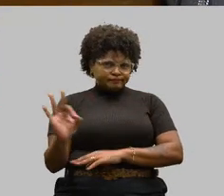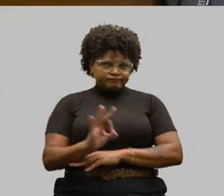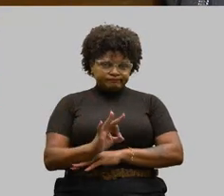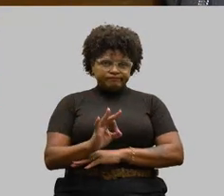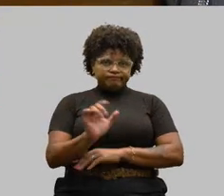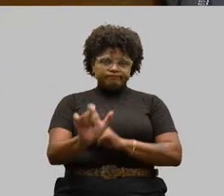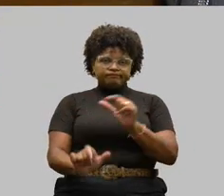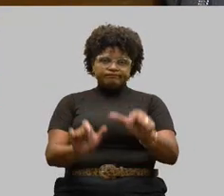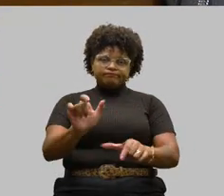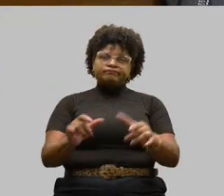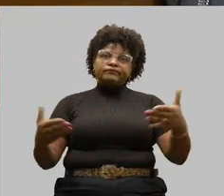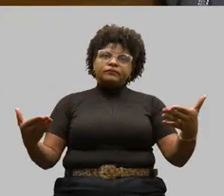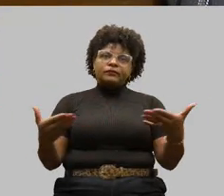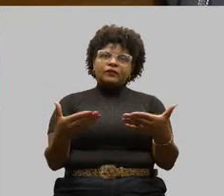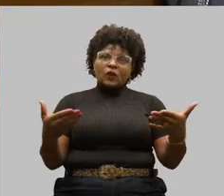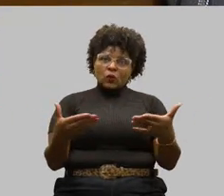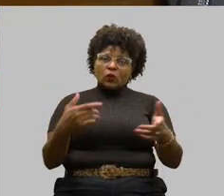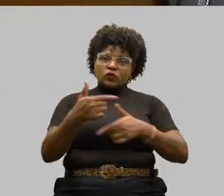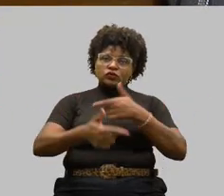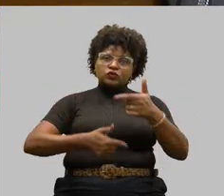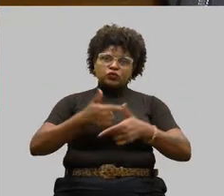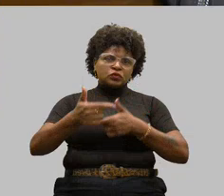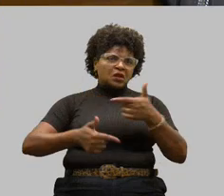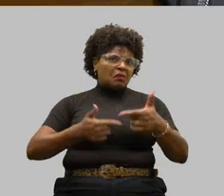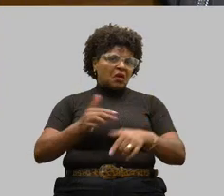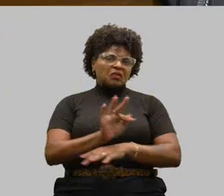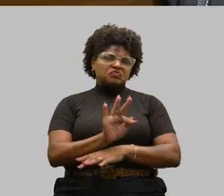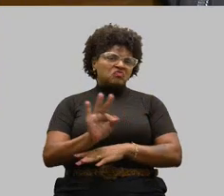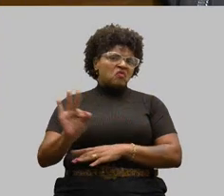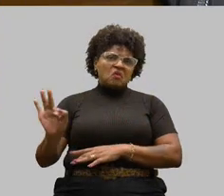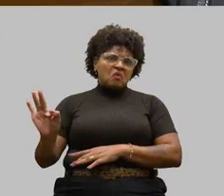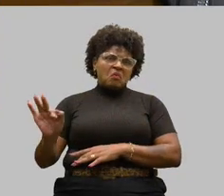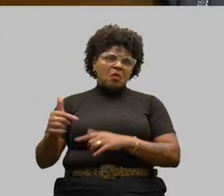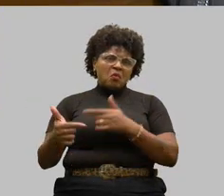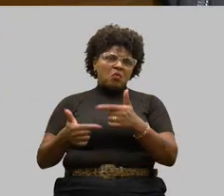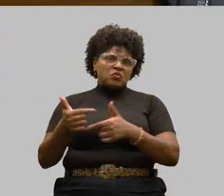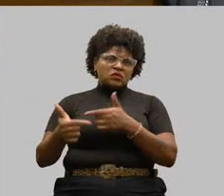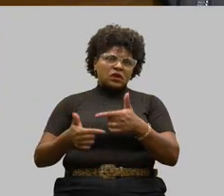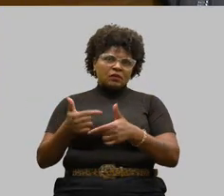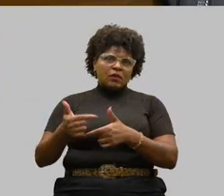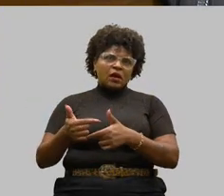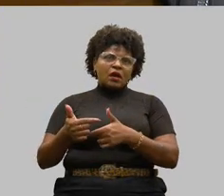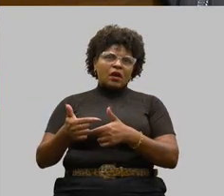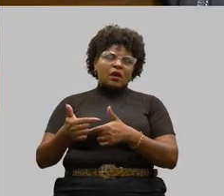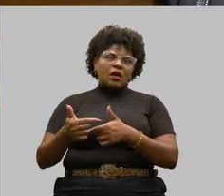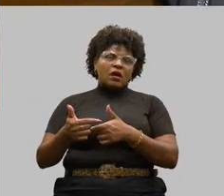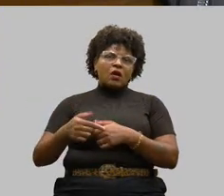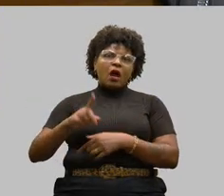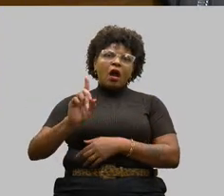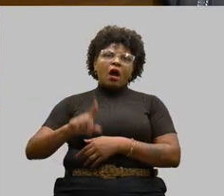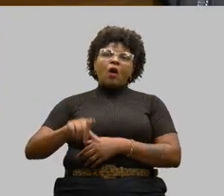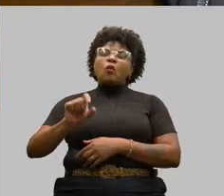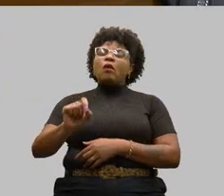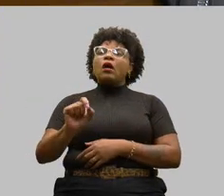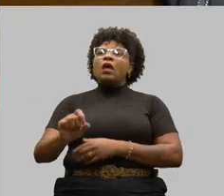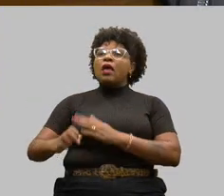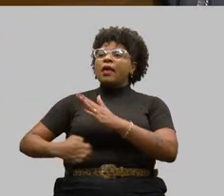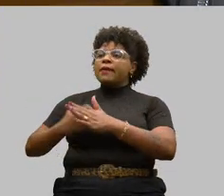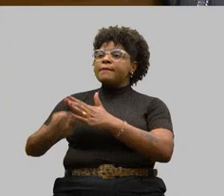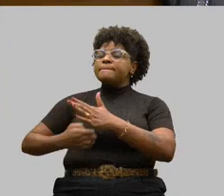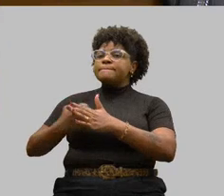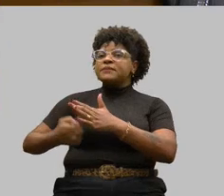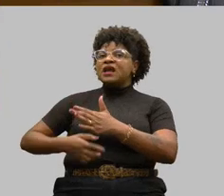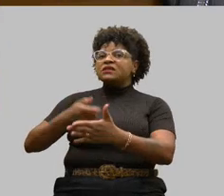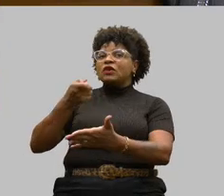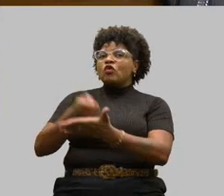hoje nos empregos formais de trabalho estão empresas com a obrigação legal de